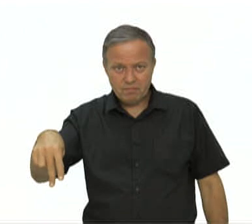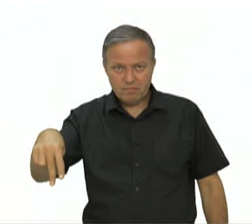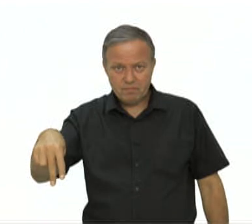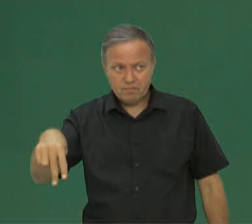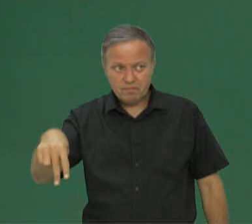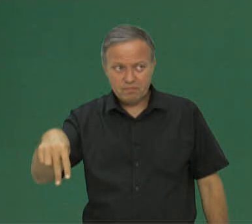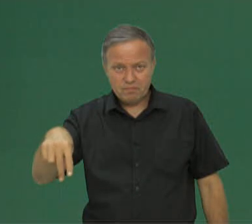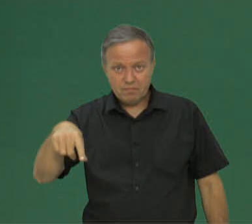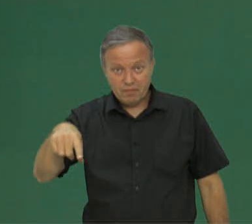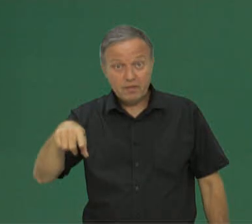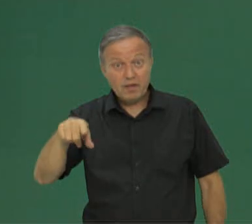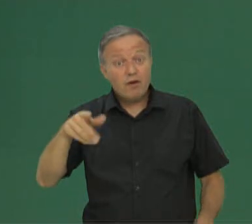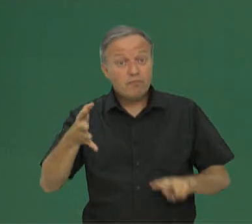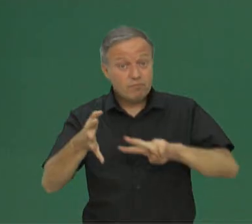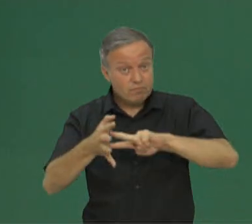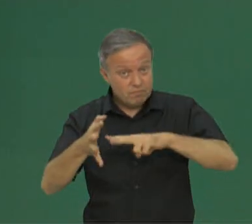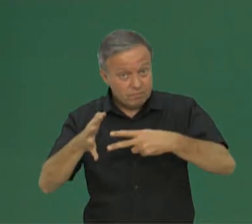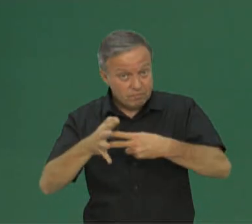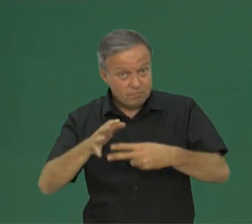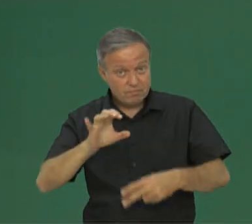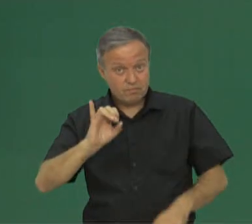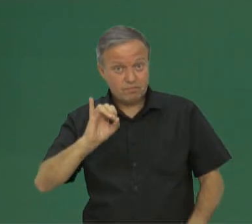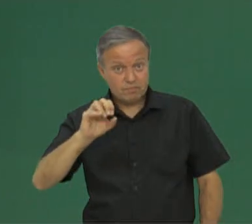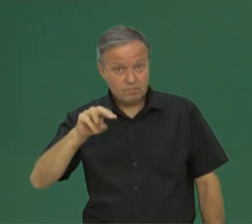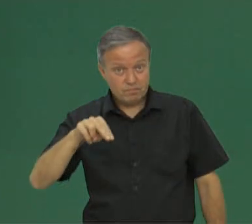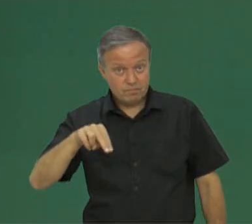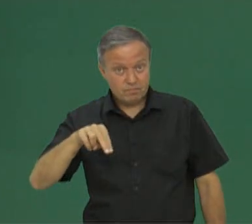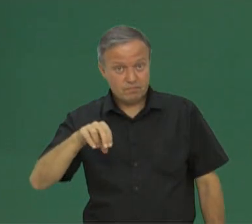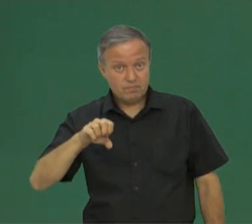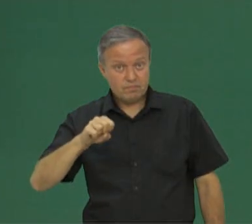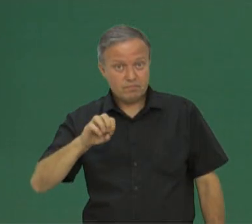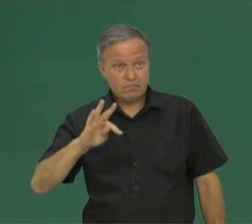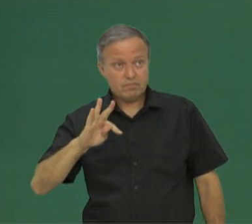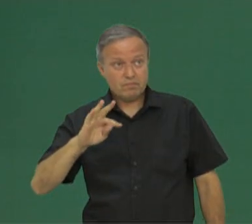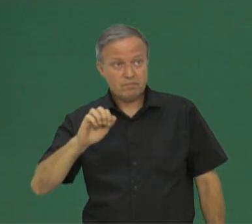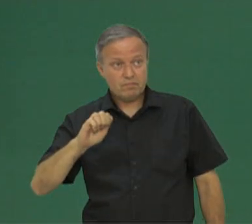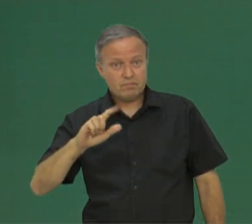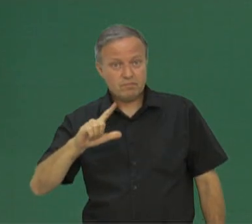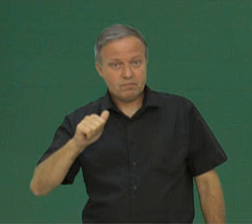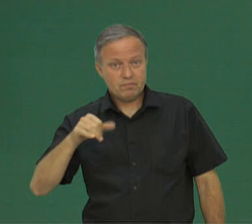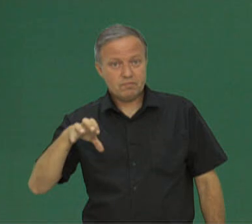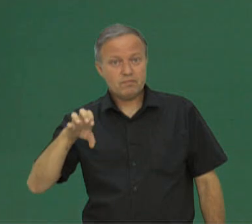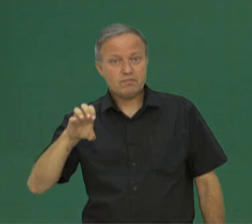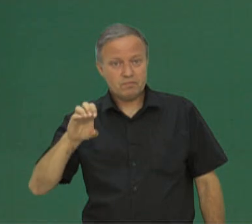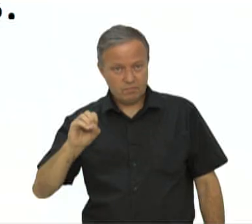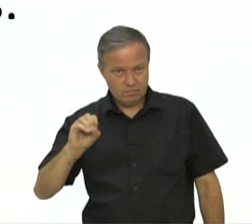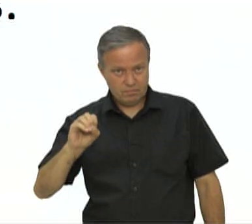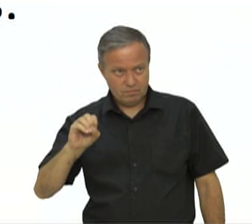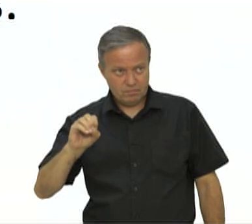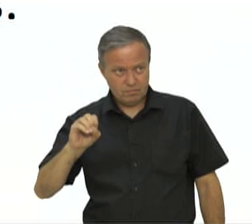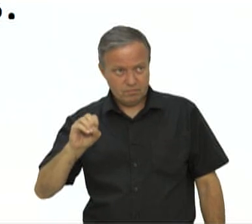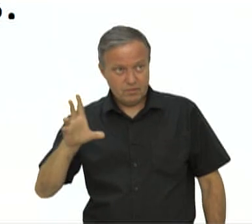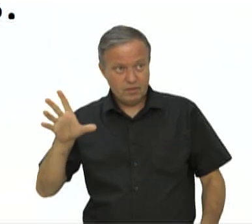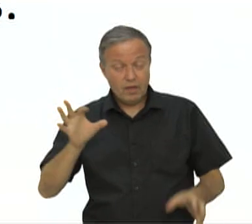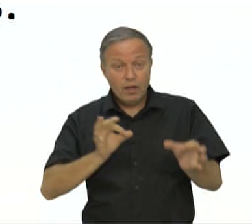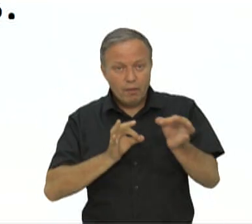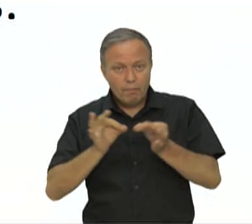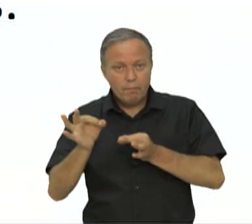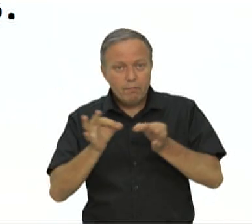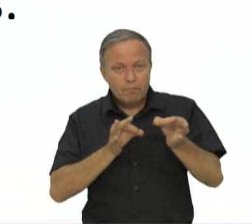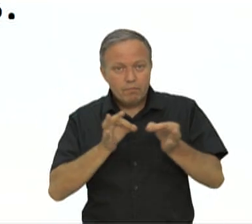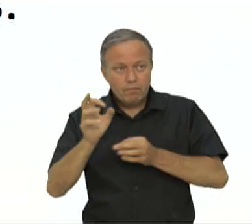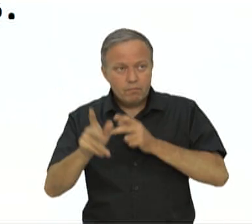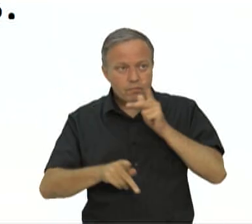Entendido sobre a instalação? Muito bem, então vamos concluir aqui que a instalação pode ser preparada para que o